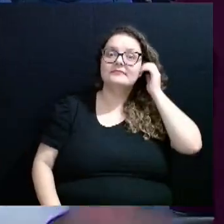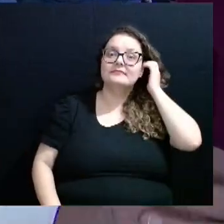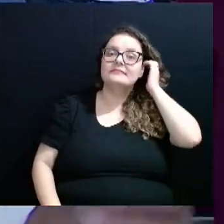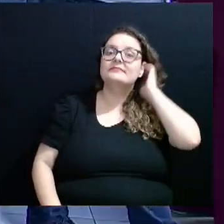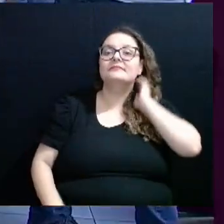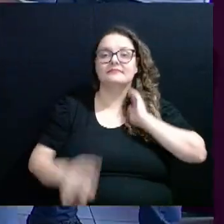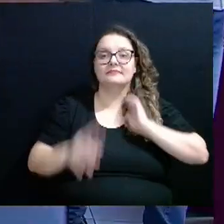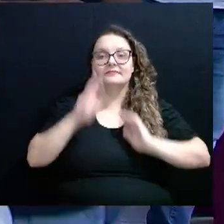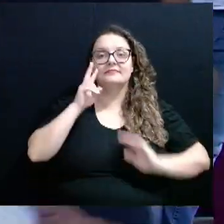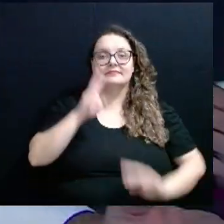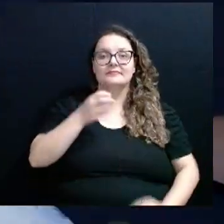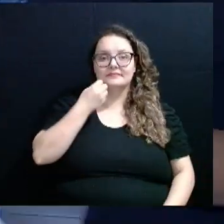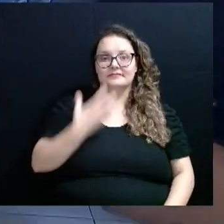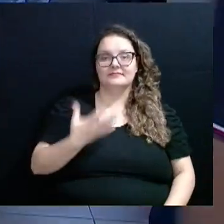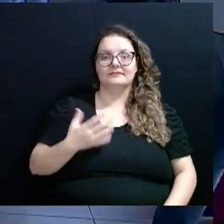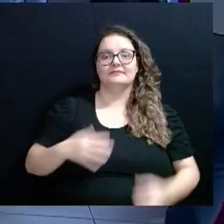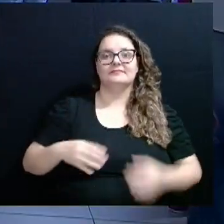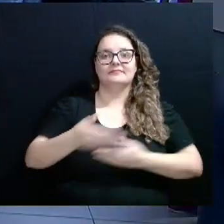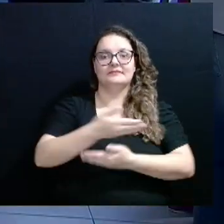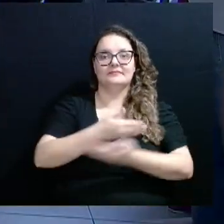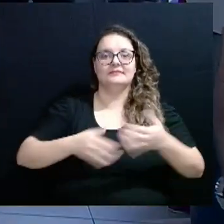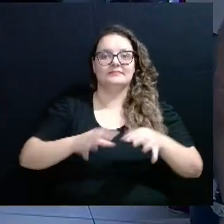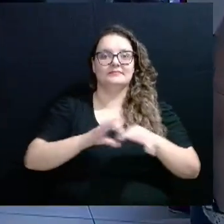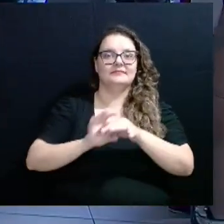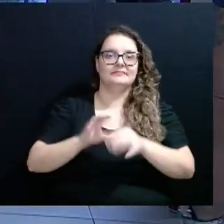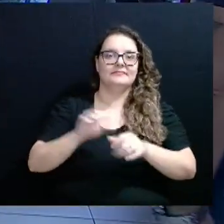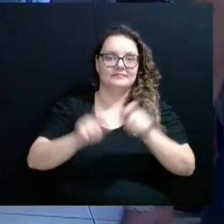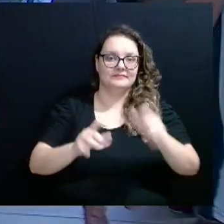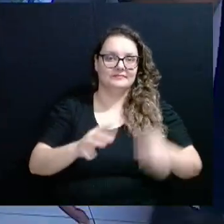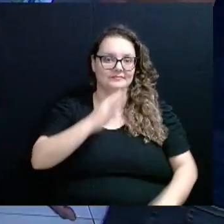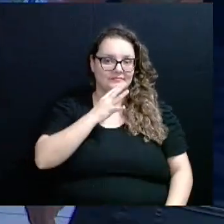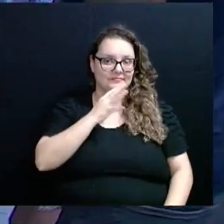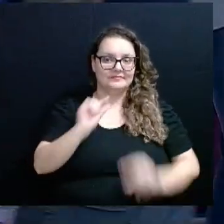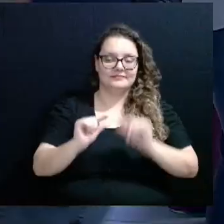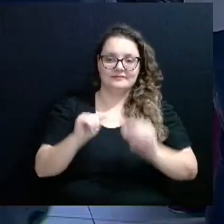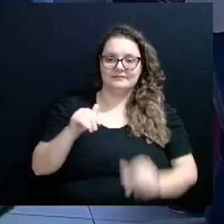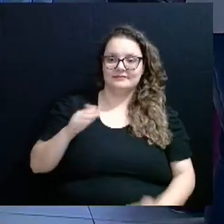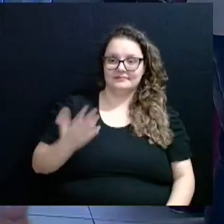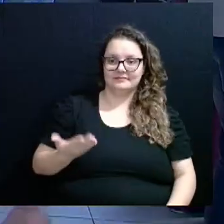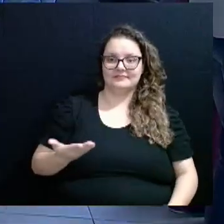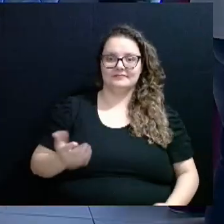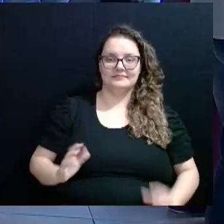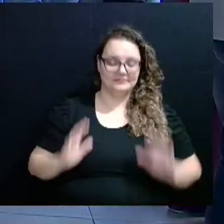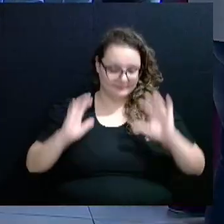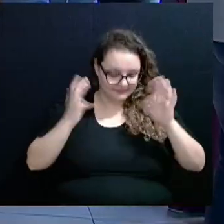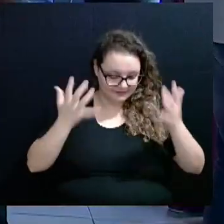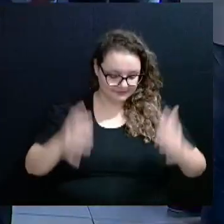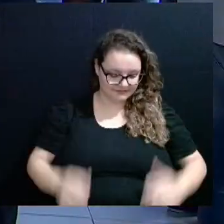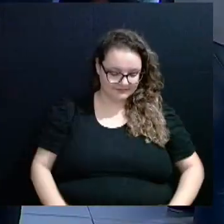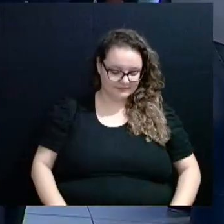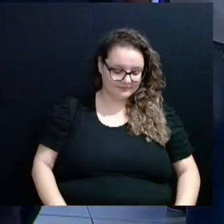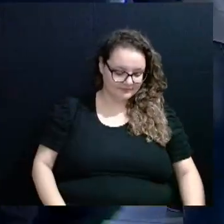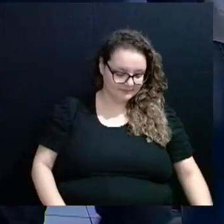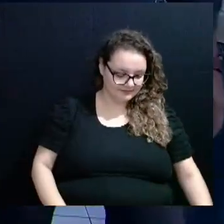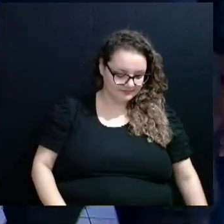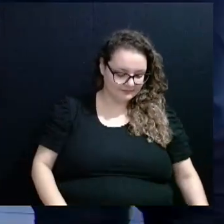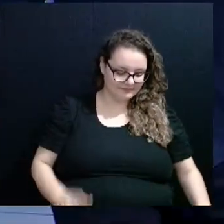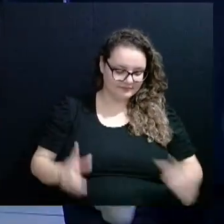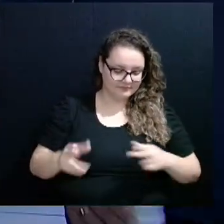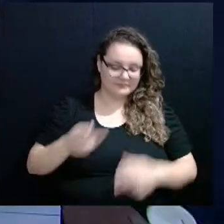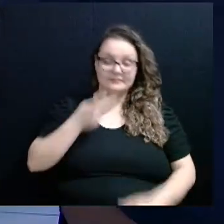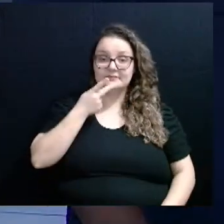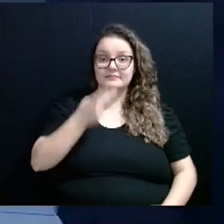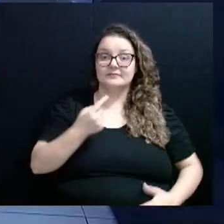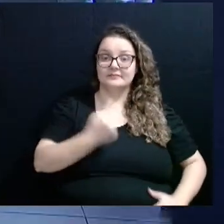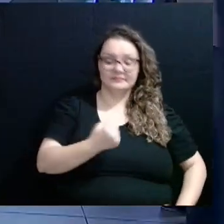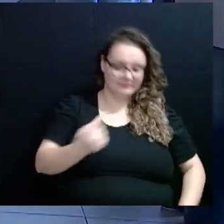Essa união, as pessoas se conhecendo um pouquinho mais, se confraternizando. E como eu digo, a cada encontro desse a gente